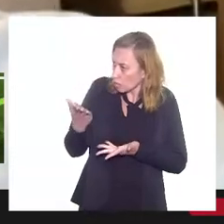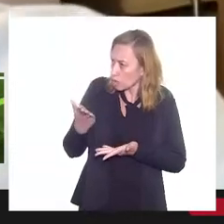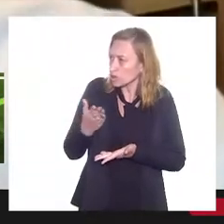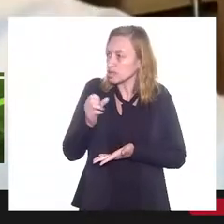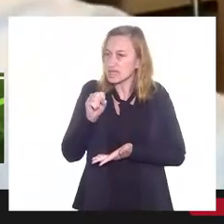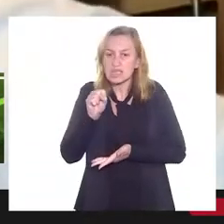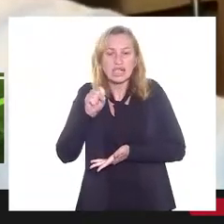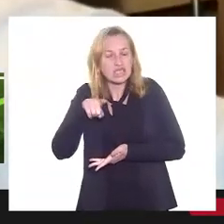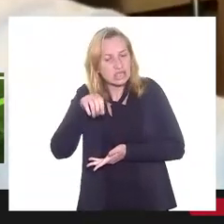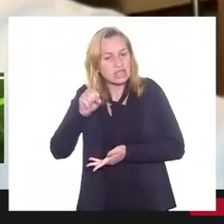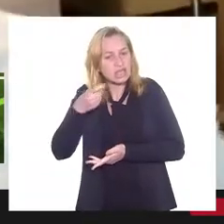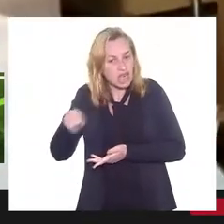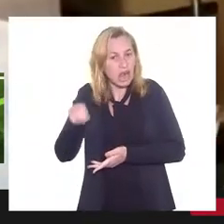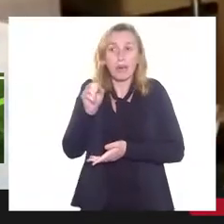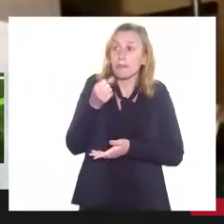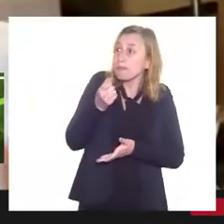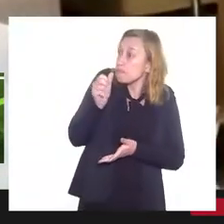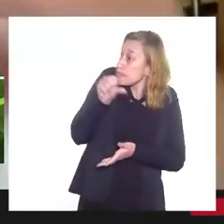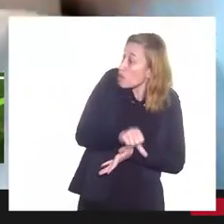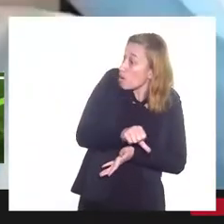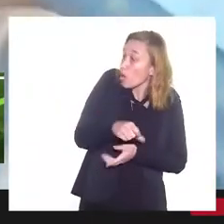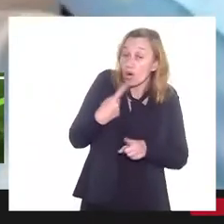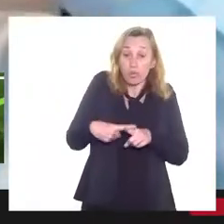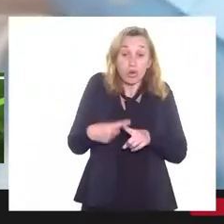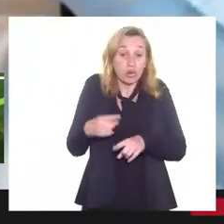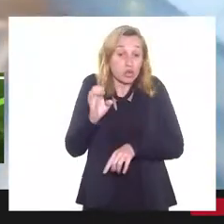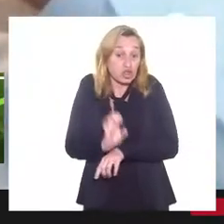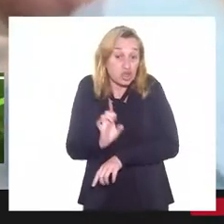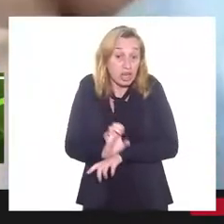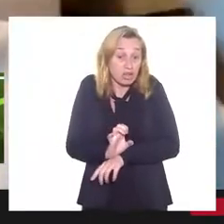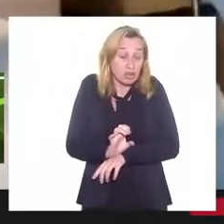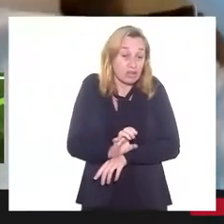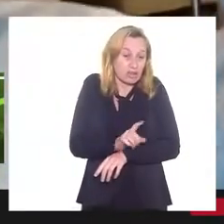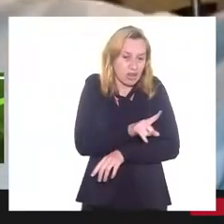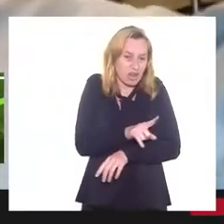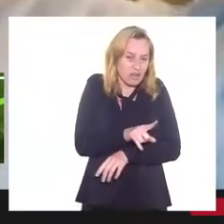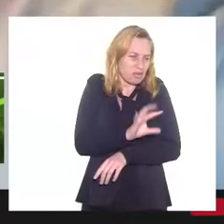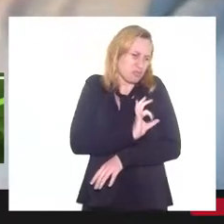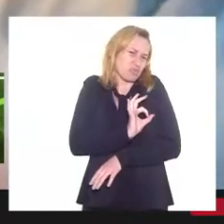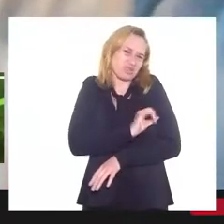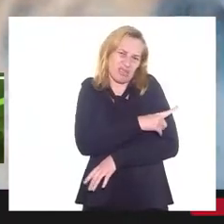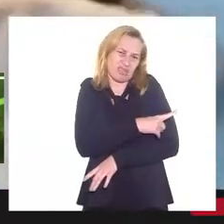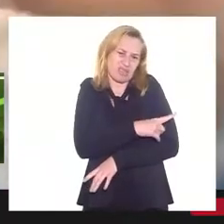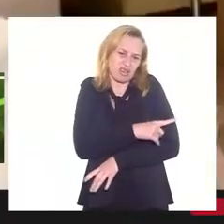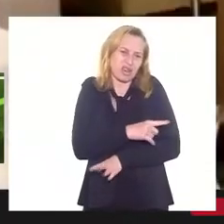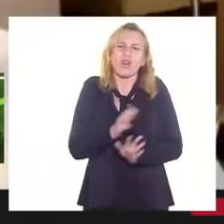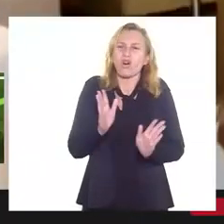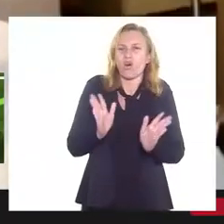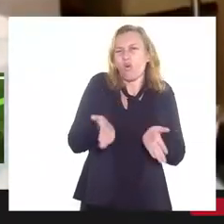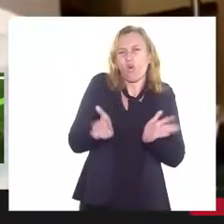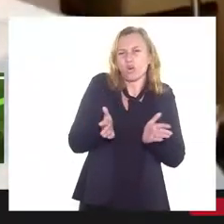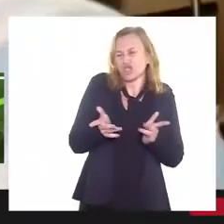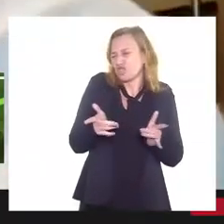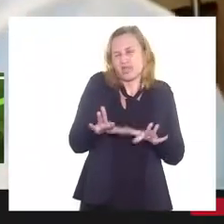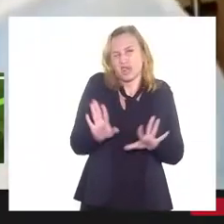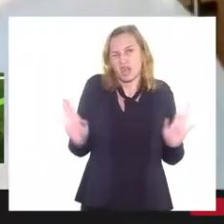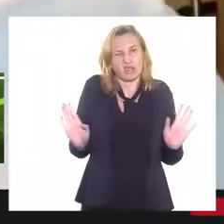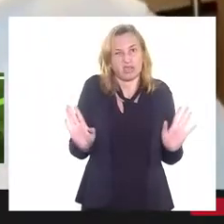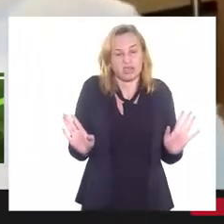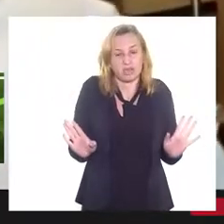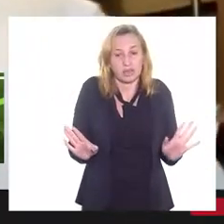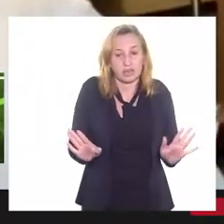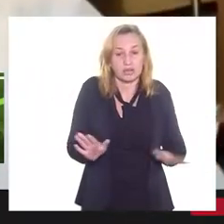salão Era muito pior que o estado colocar o aparelho policial daquela época não porquê e